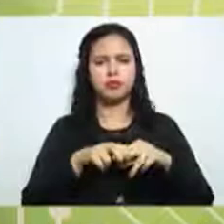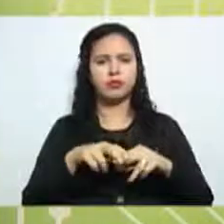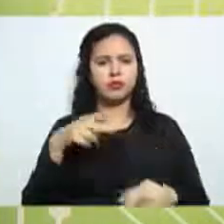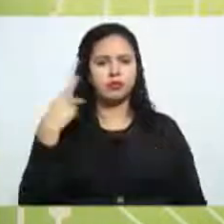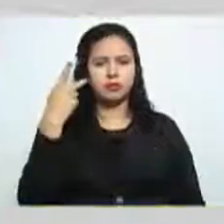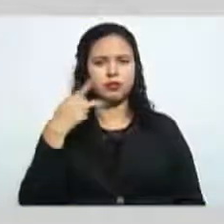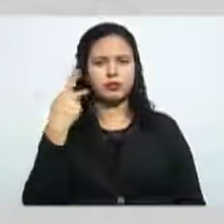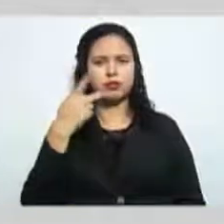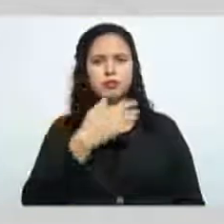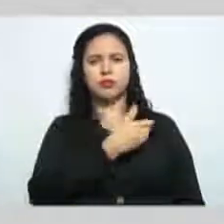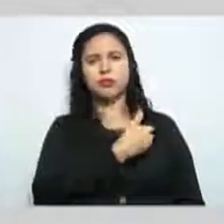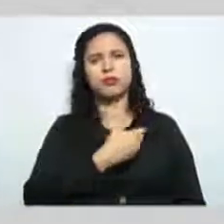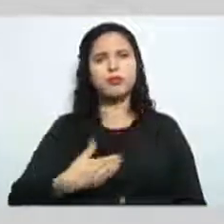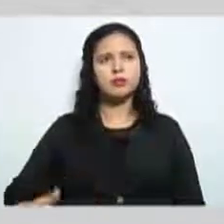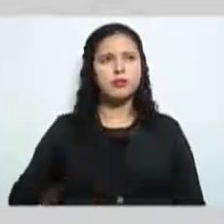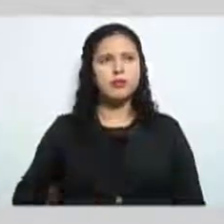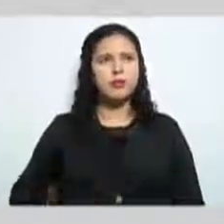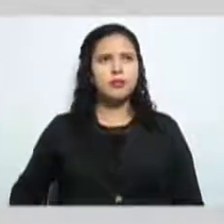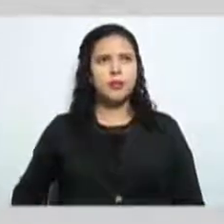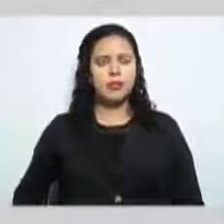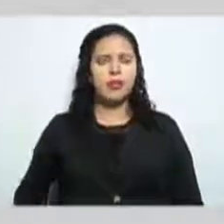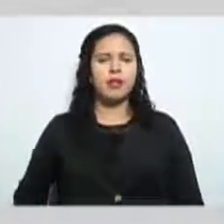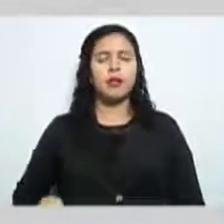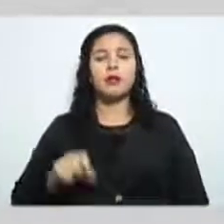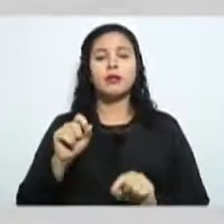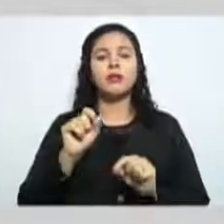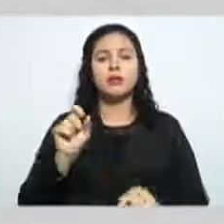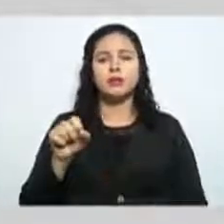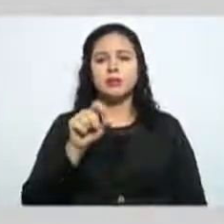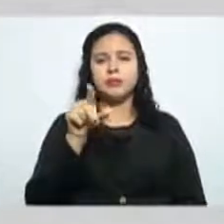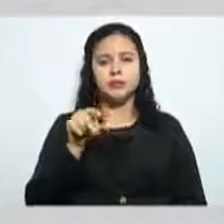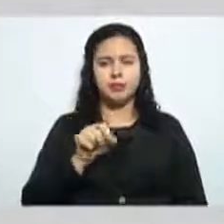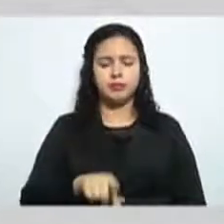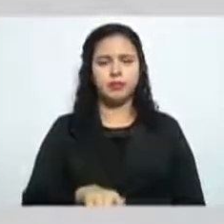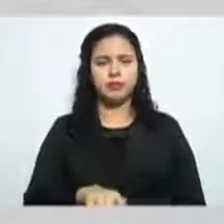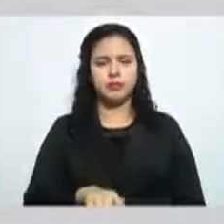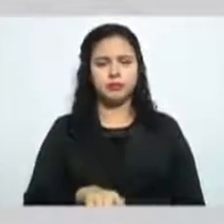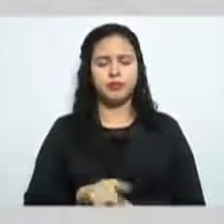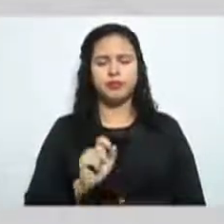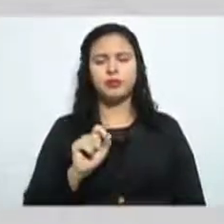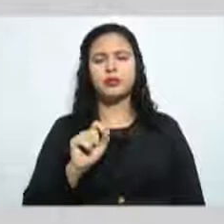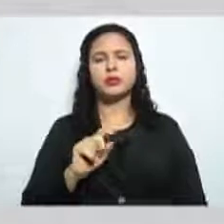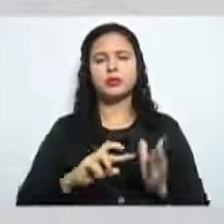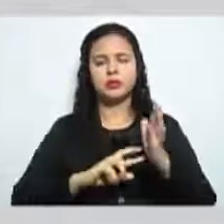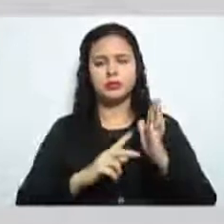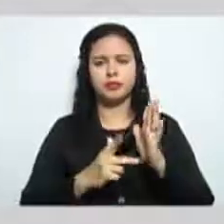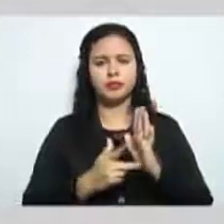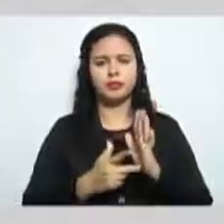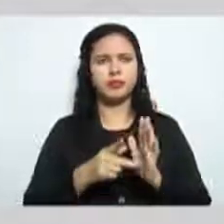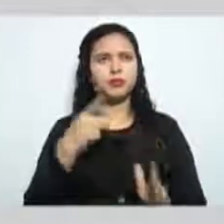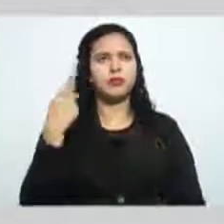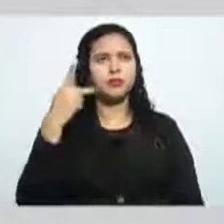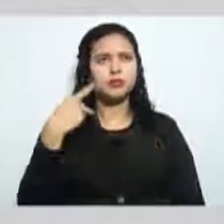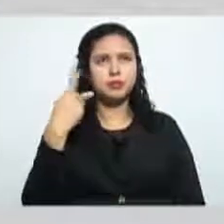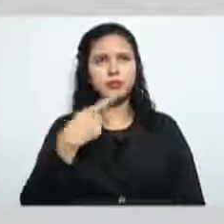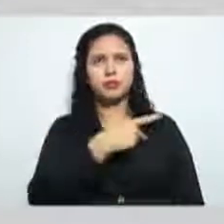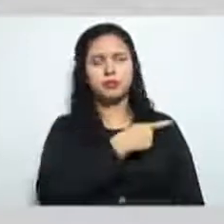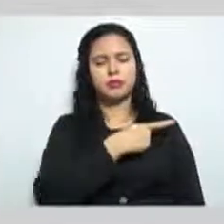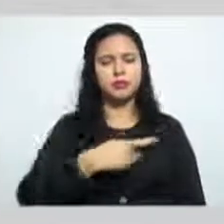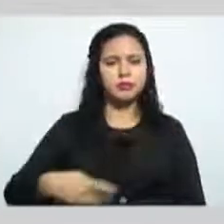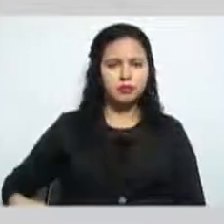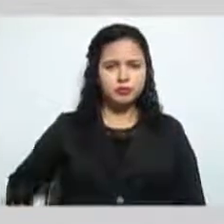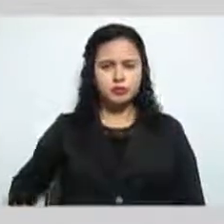pública. A gente vê aqui a nossa grande indagação, o que é uma política pública, qual é a política pública que a gente está discutindo